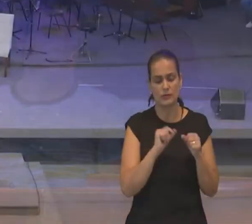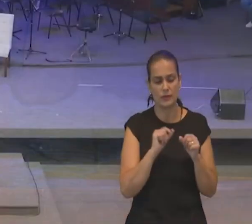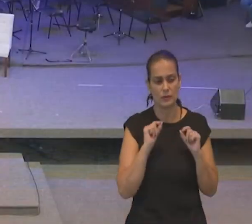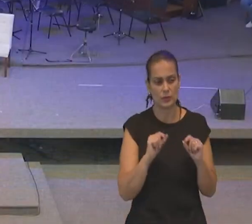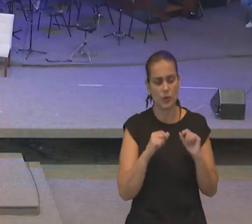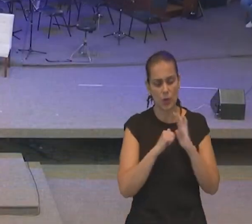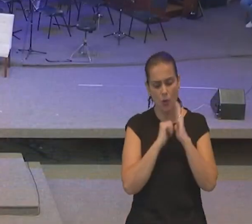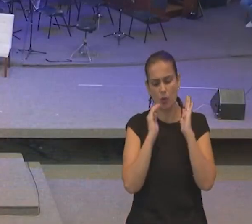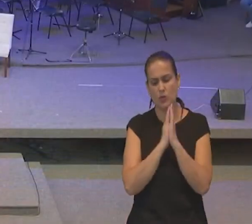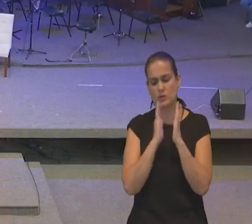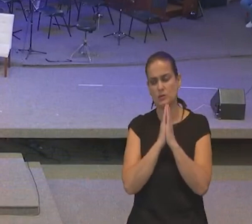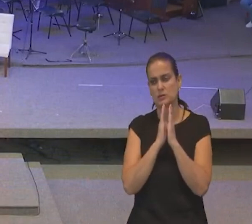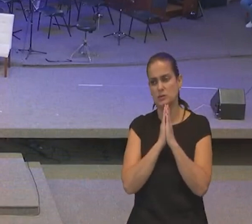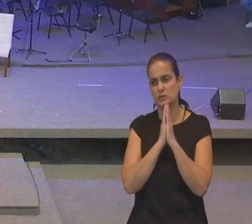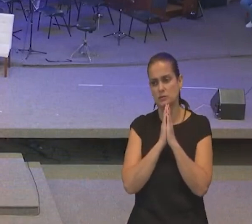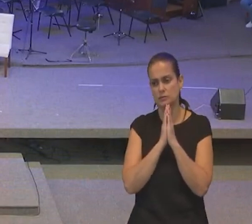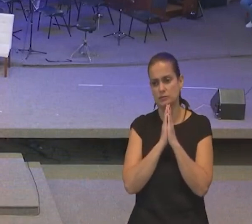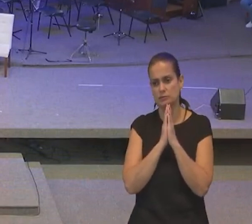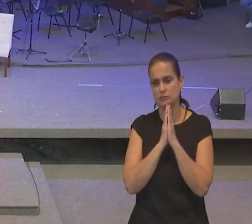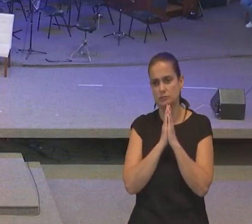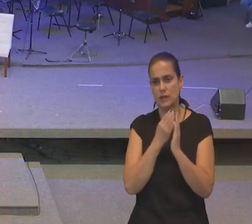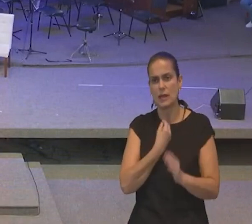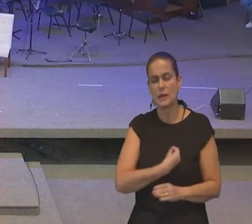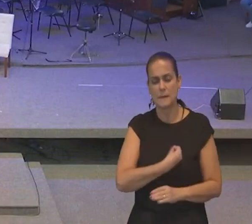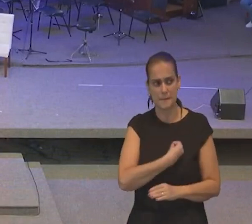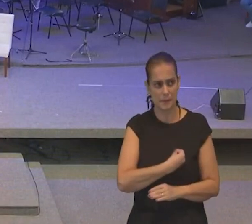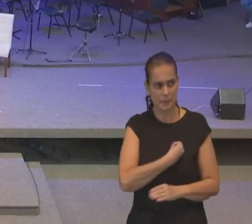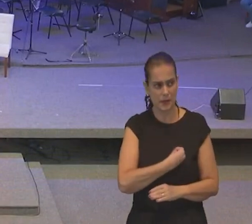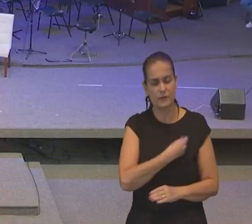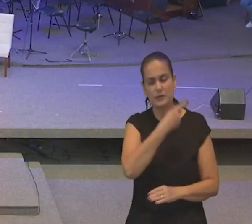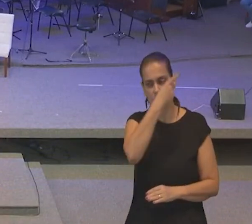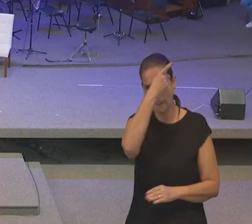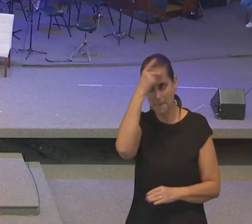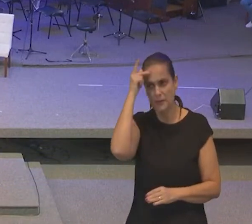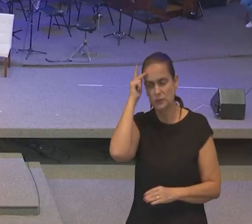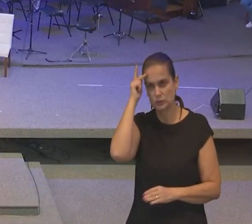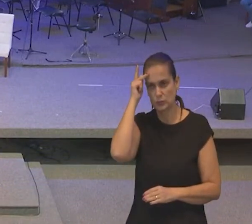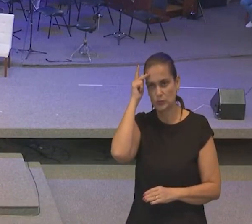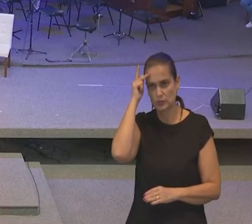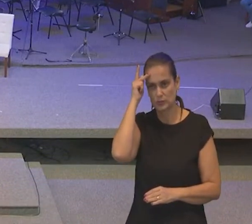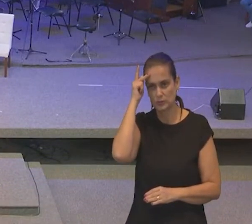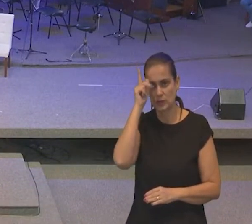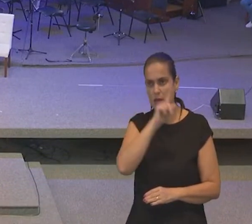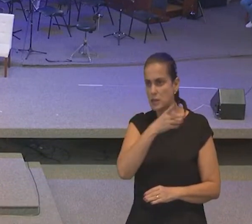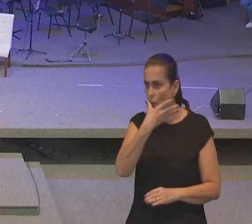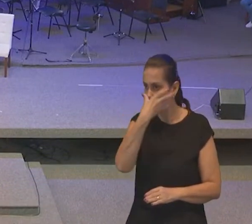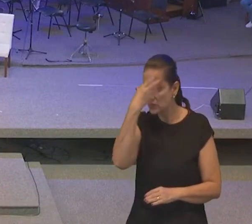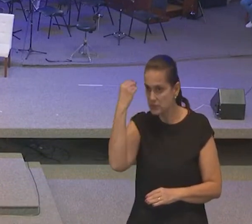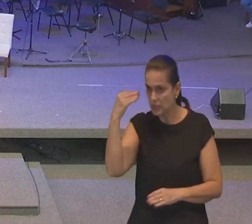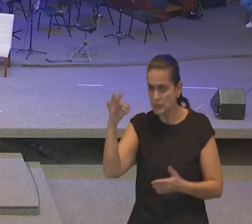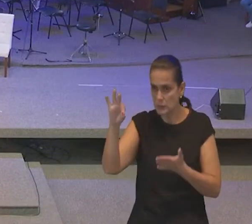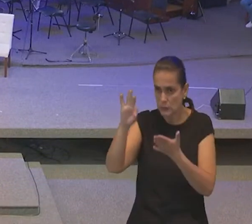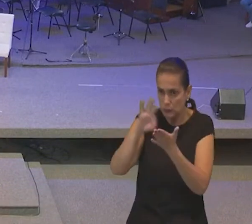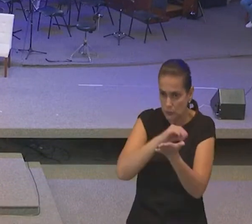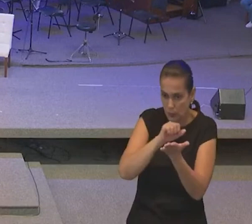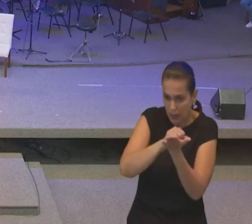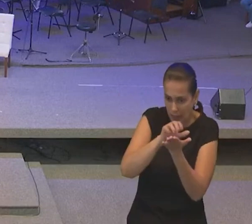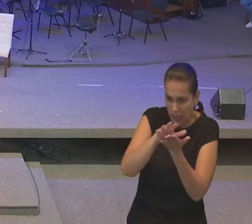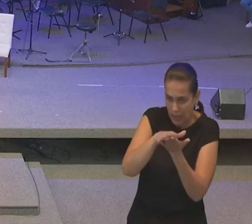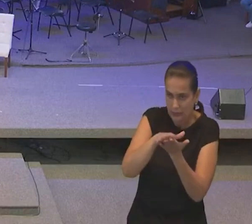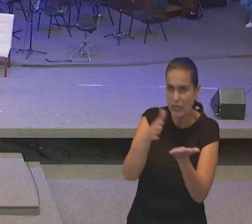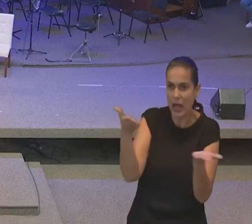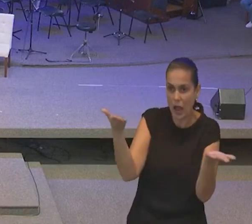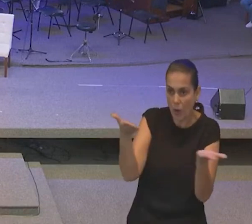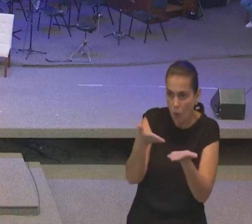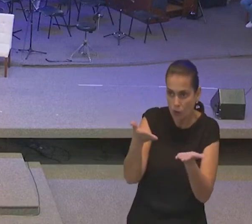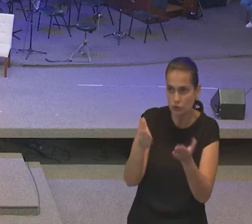uma oração para a vida dessas pessoas. Não esqueça de pegar a sua ficha e de entregar a sua